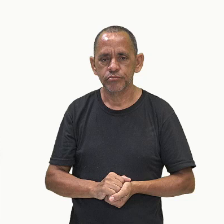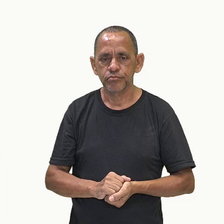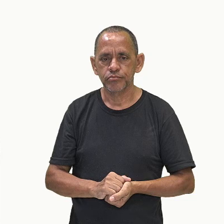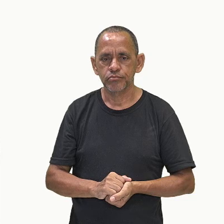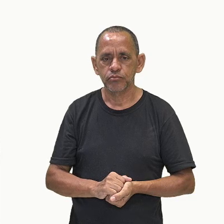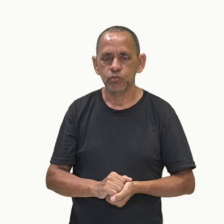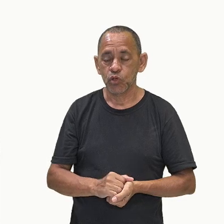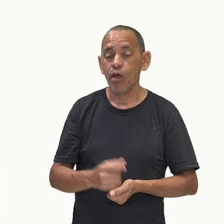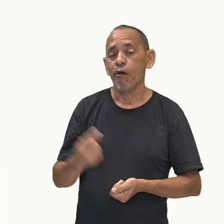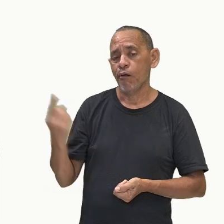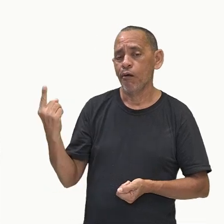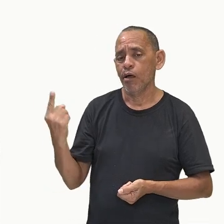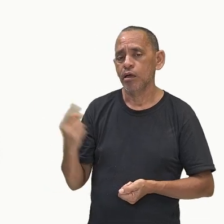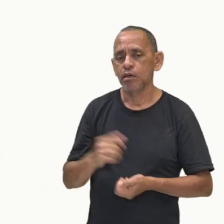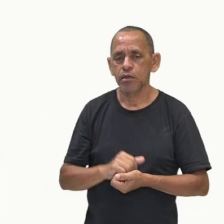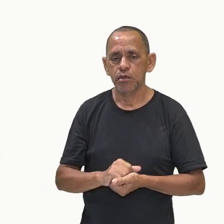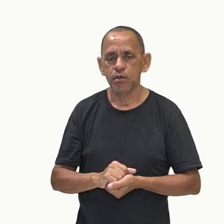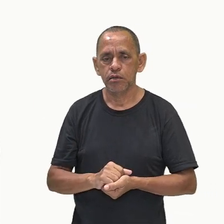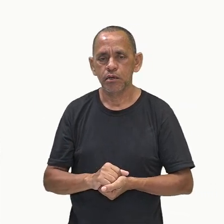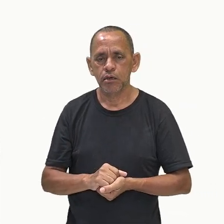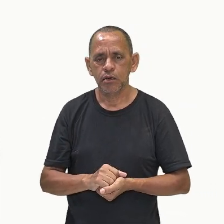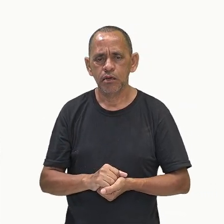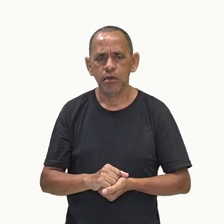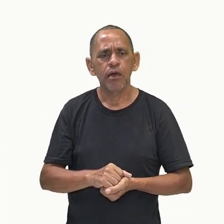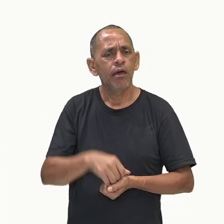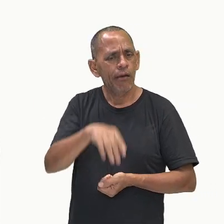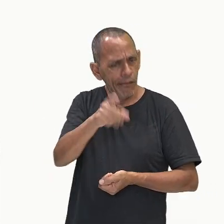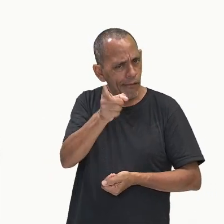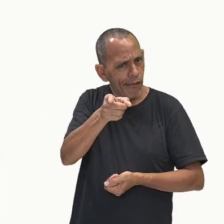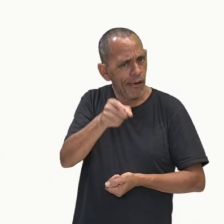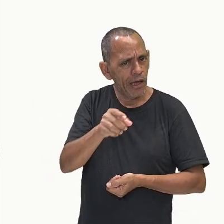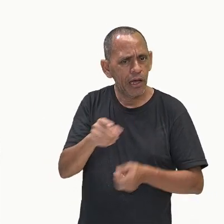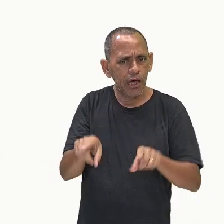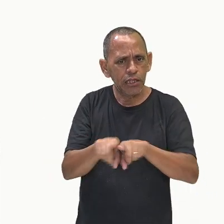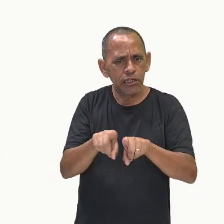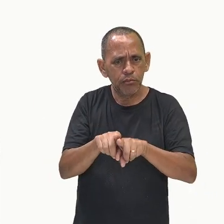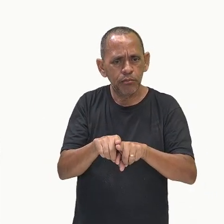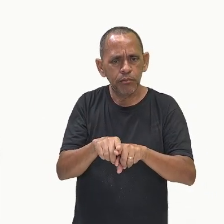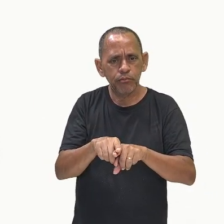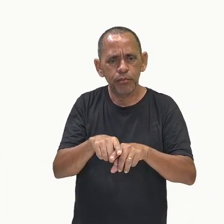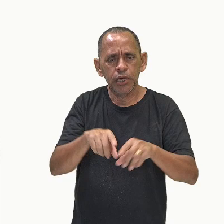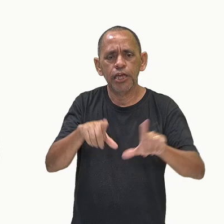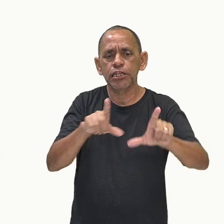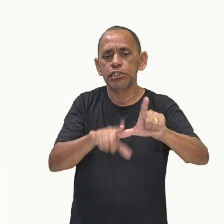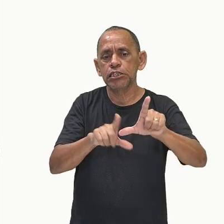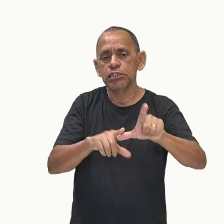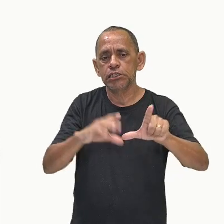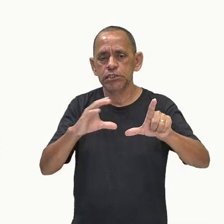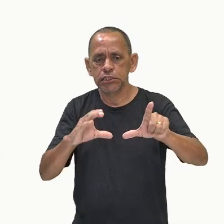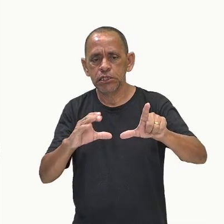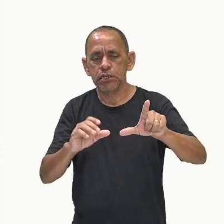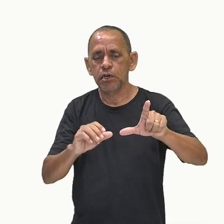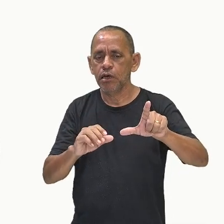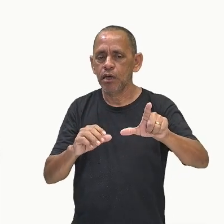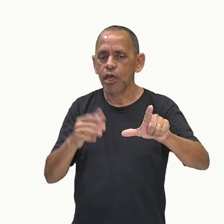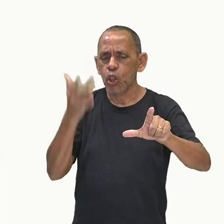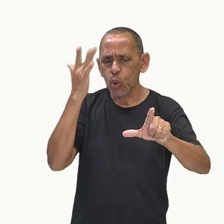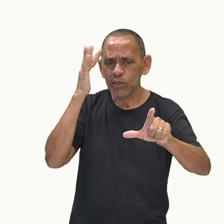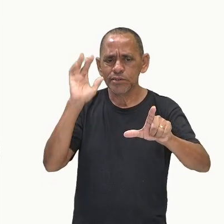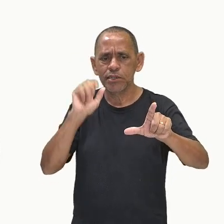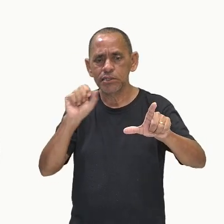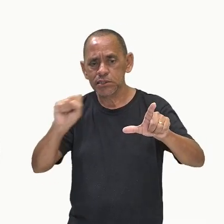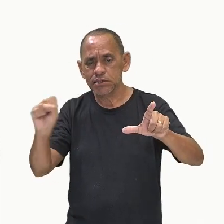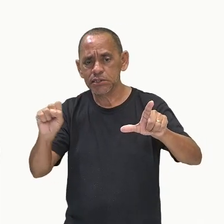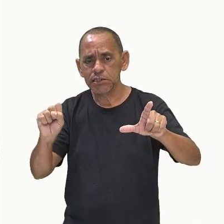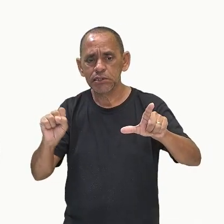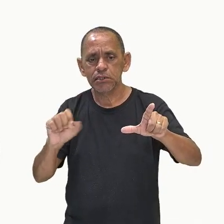obtusângulo. Ele tem escaleno também na letra C, só que eu não sei se ele é acutângulo. E, por sua vez,